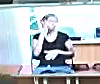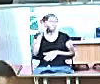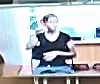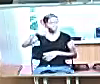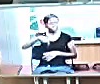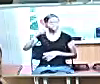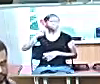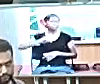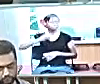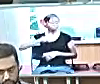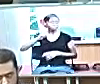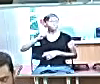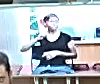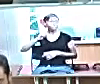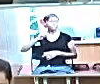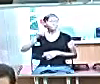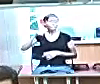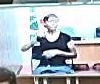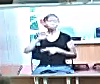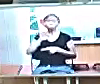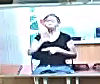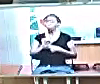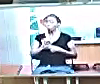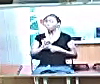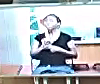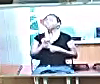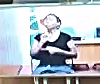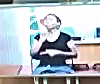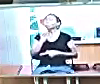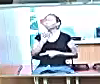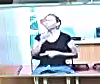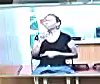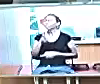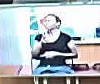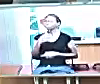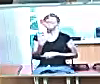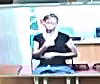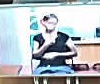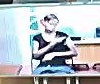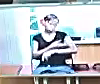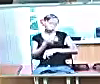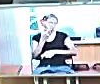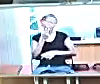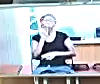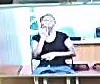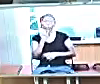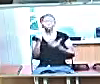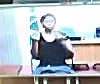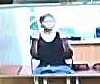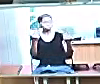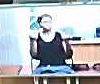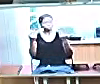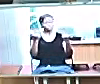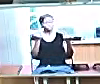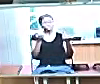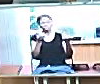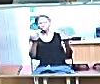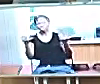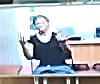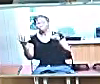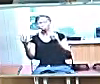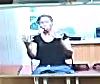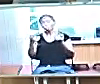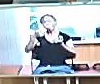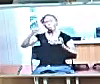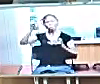é aqui é um país um estado que está sempre a gente costuma dizer e fazendo comparando outros números com outros